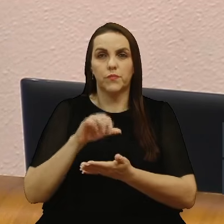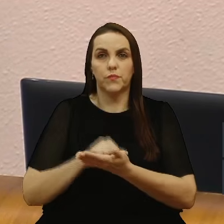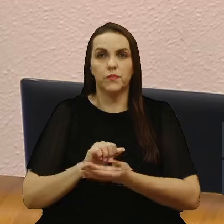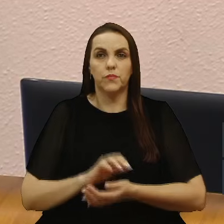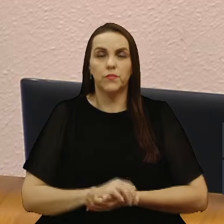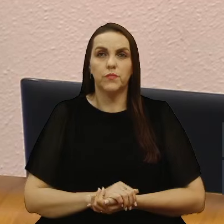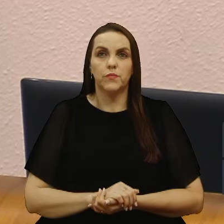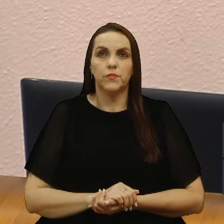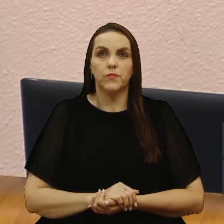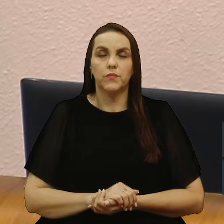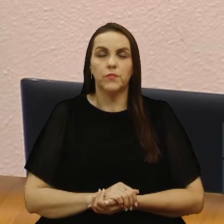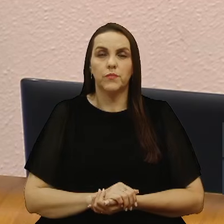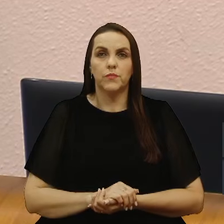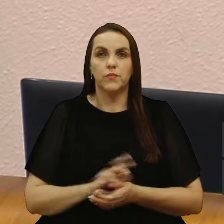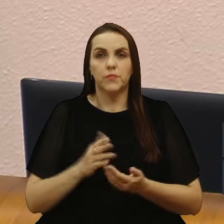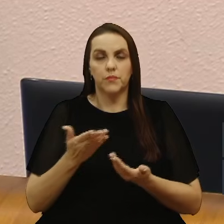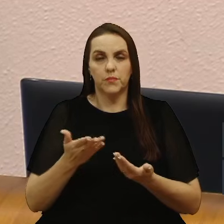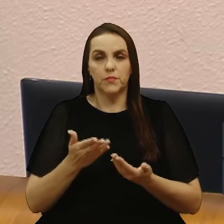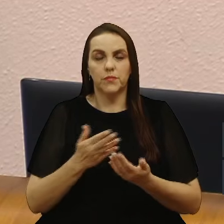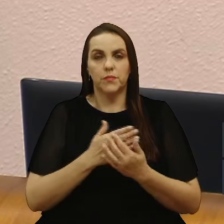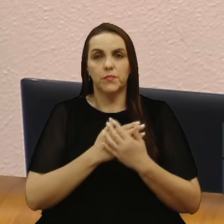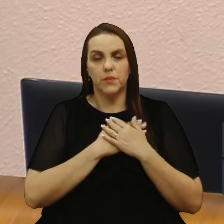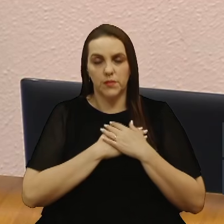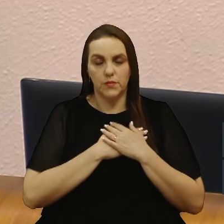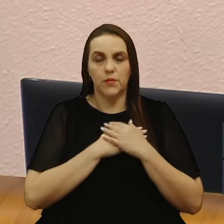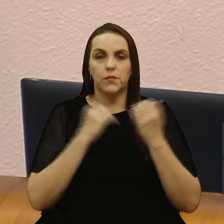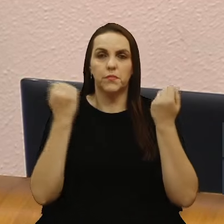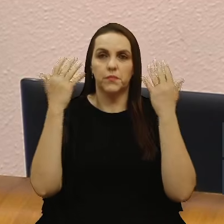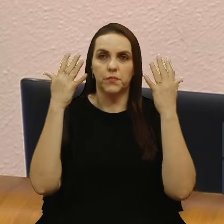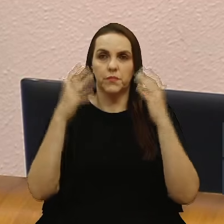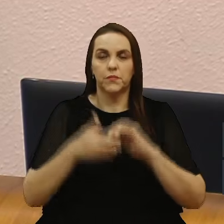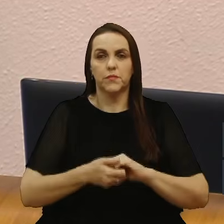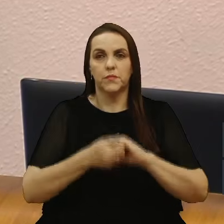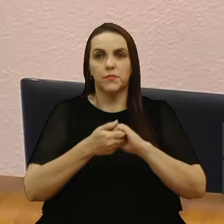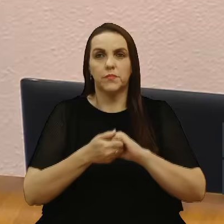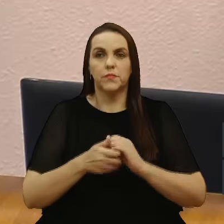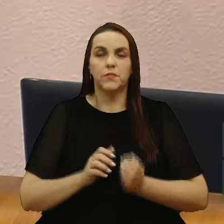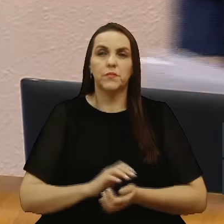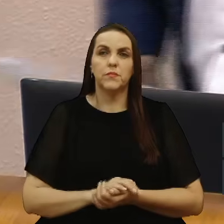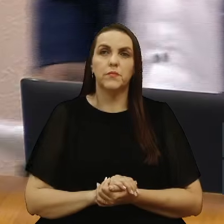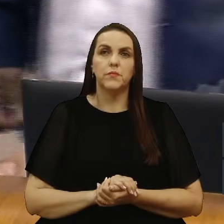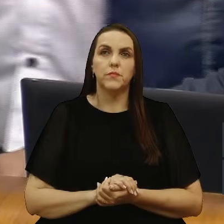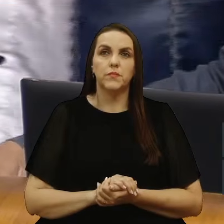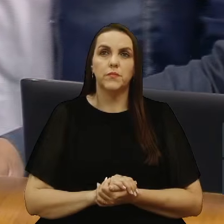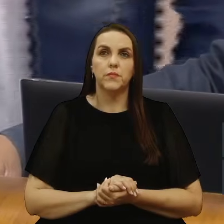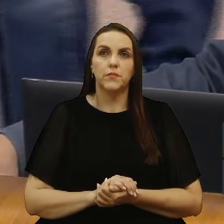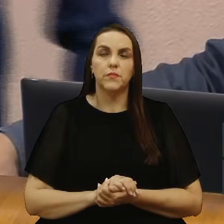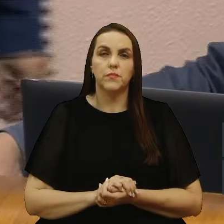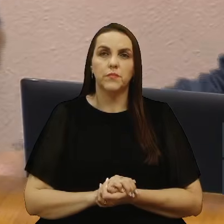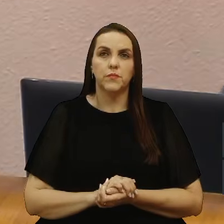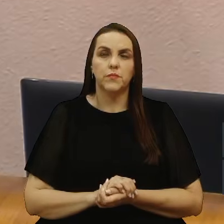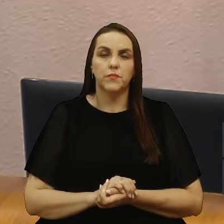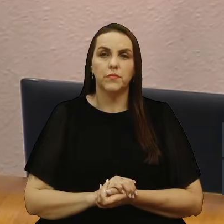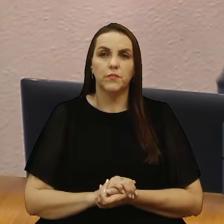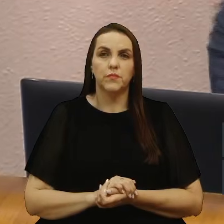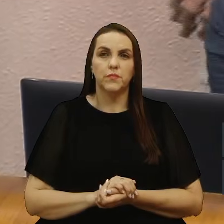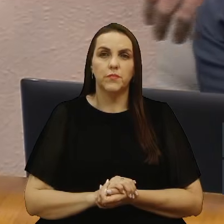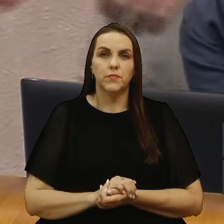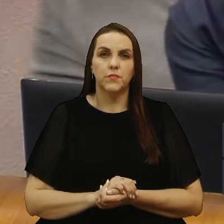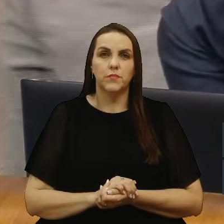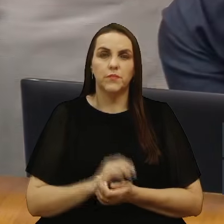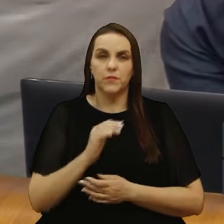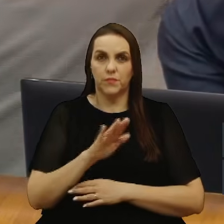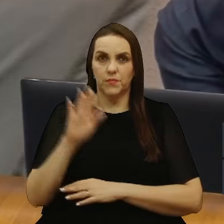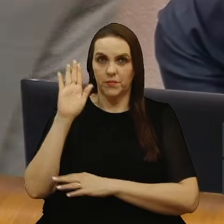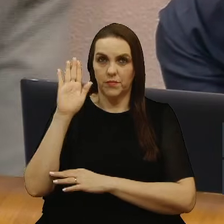inscrito para a apresentação de votos de pesar, de louvor ou de congratulações. Com a